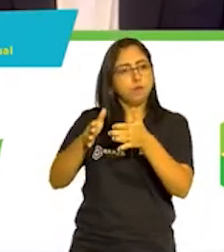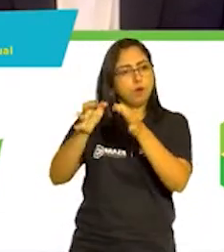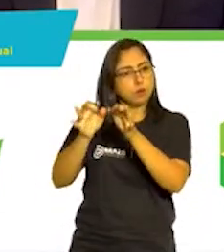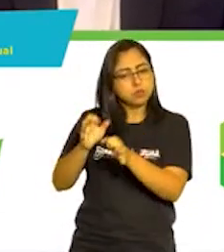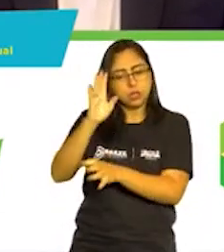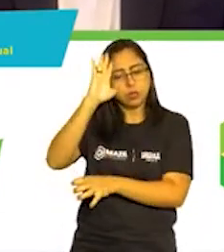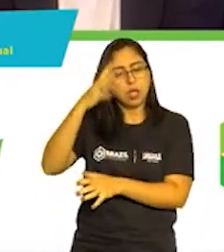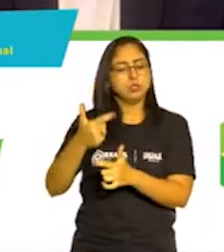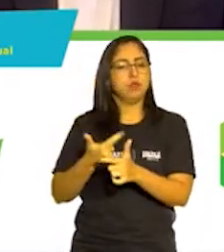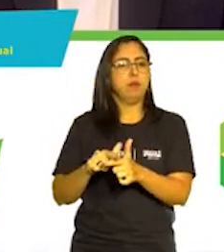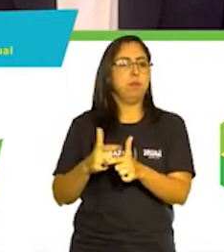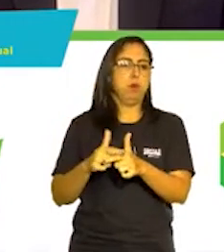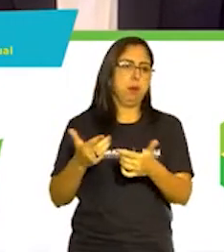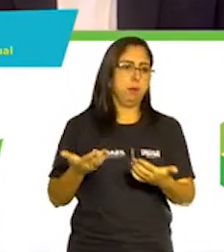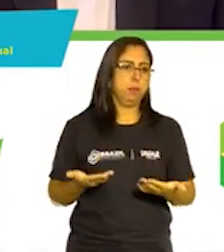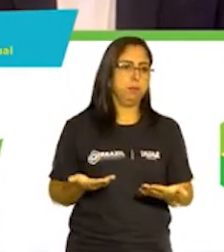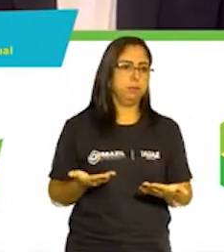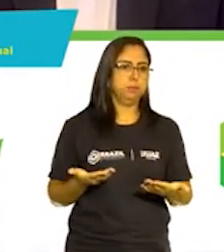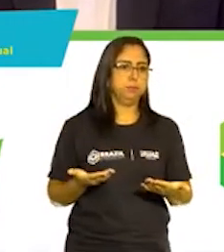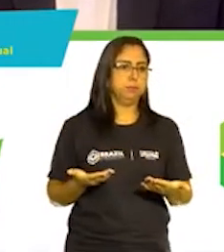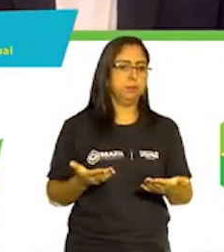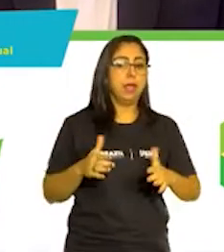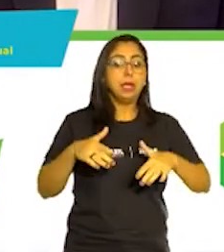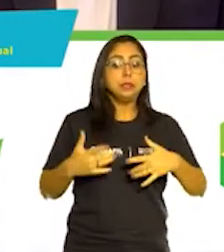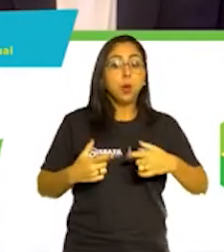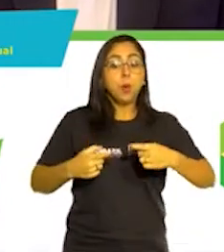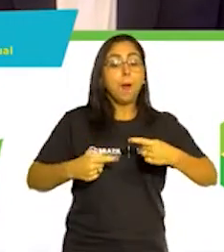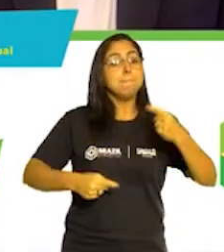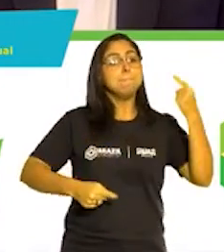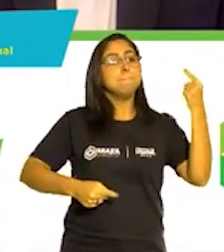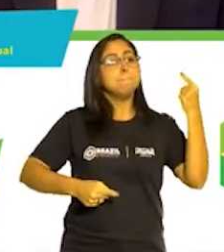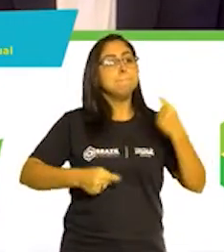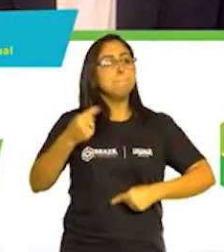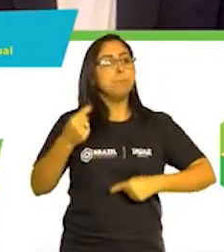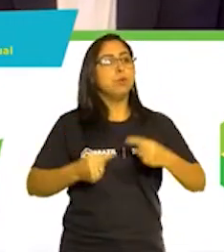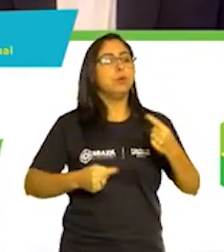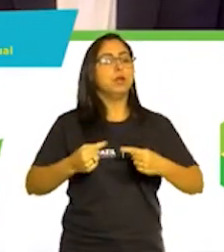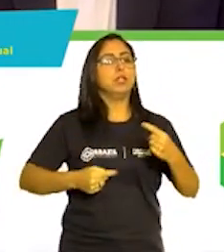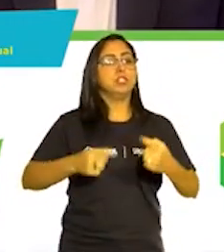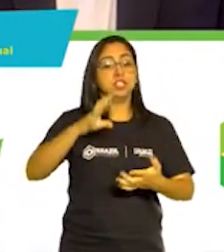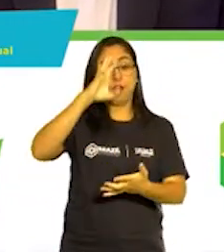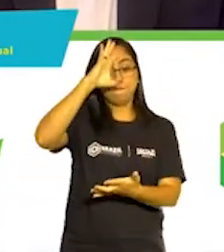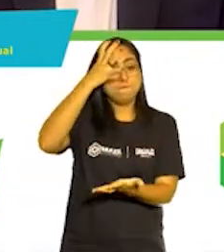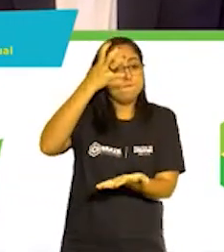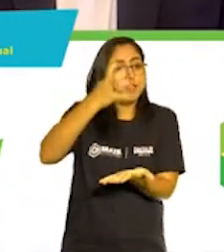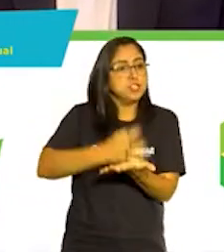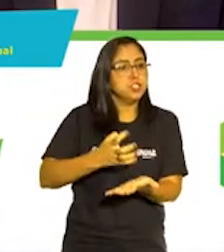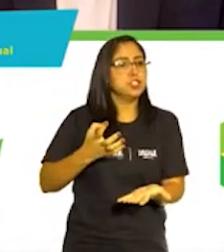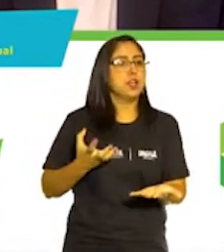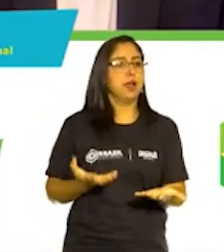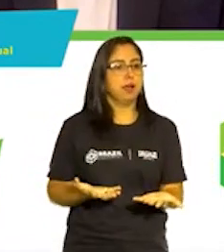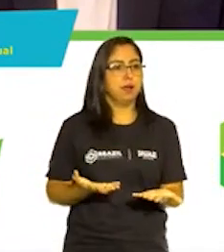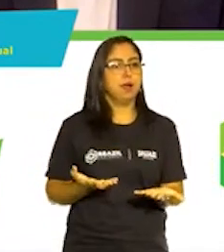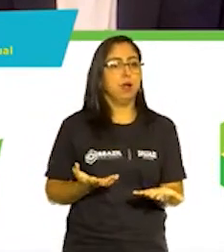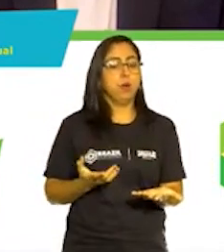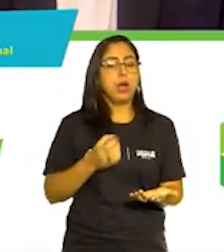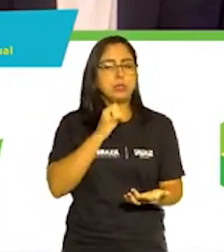resolver o nosso problema. Agora, o que que a política fiscal, se eu puder dar um palpite aqui